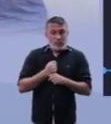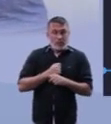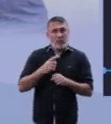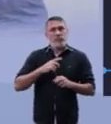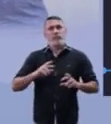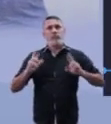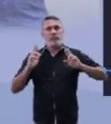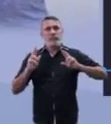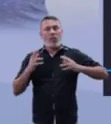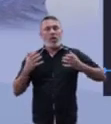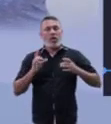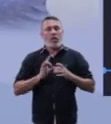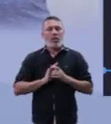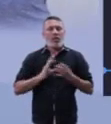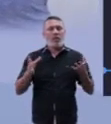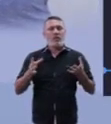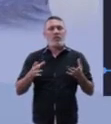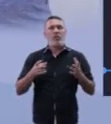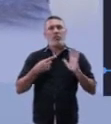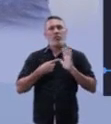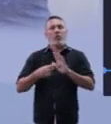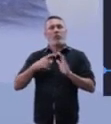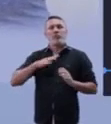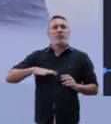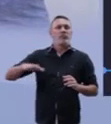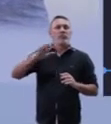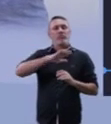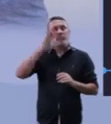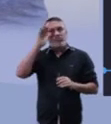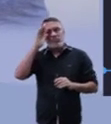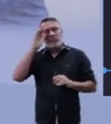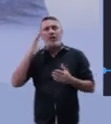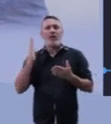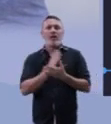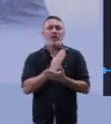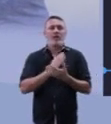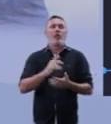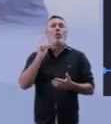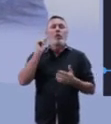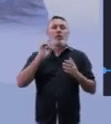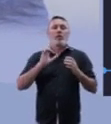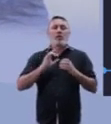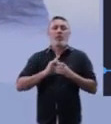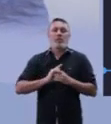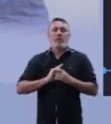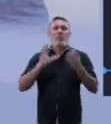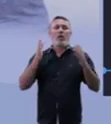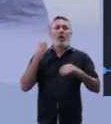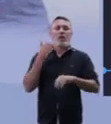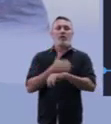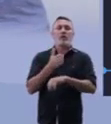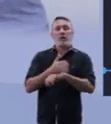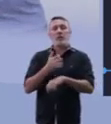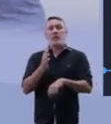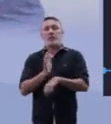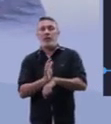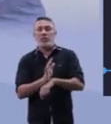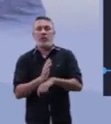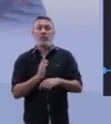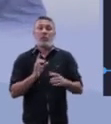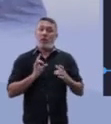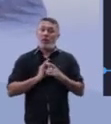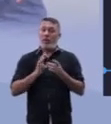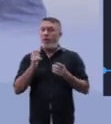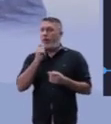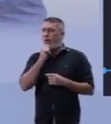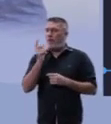a liberação do caderno voltado para a democratização do acesso ao cinema, que ainda não foi